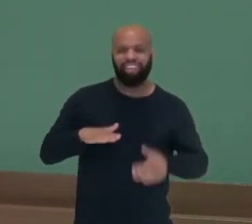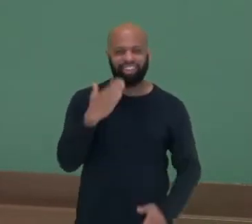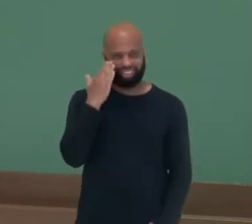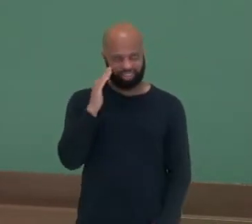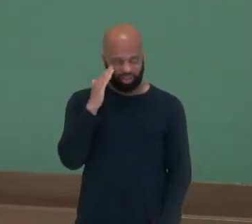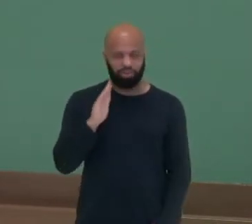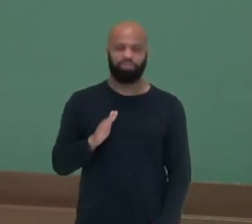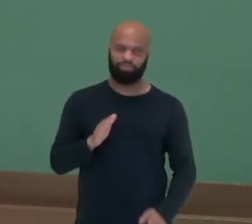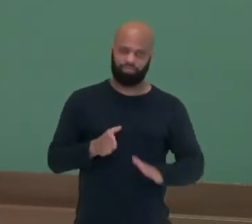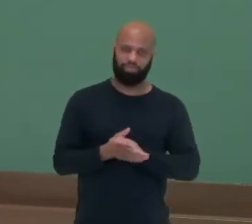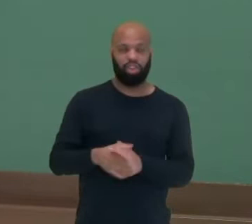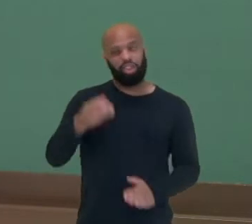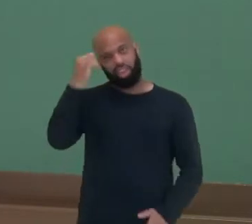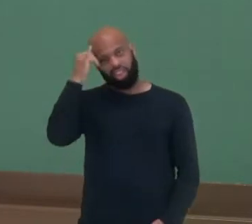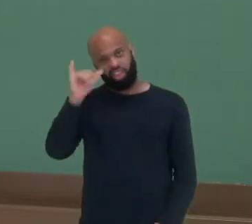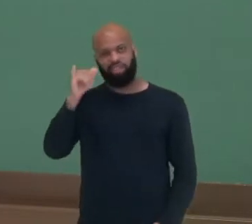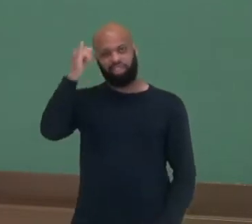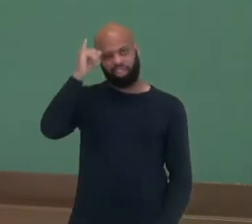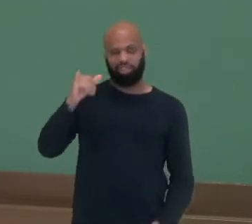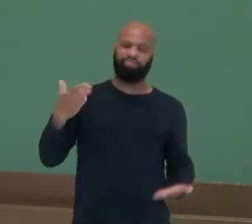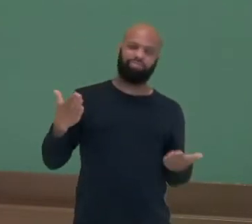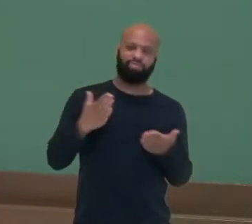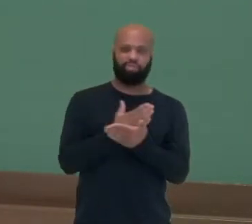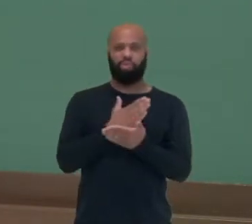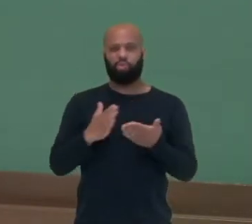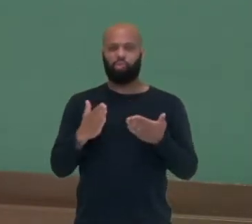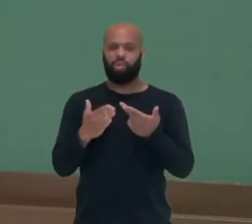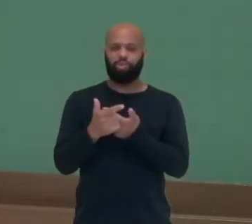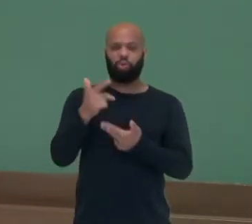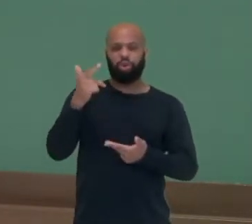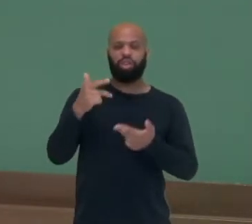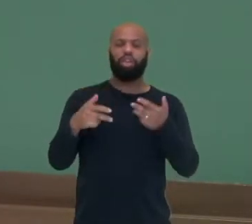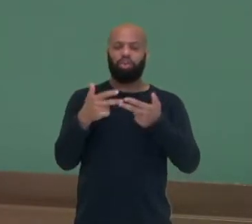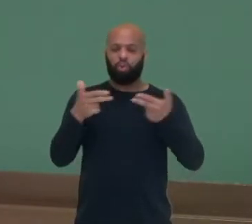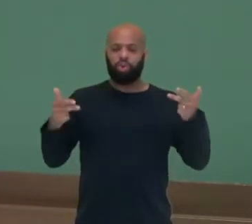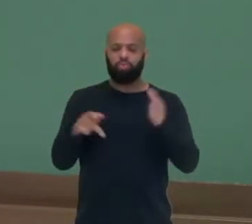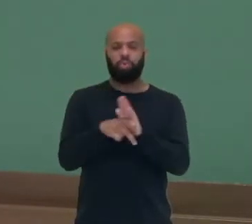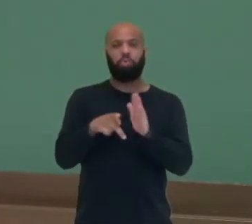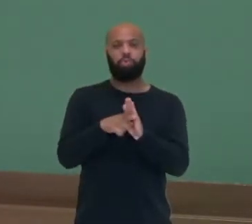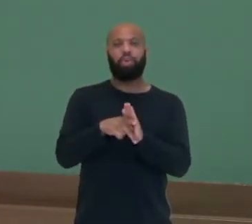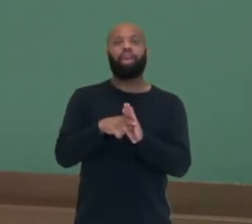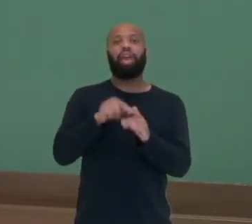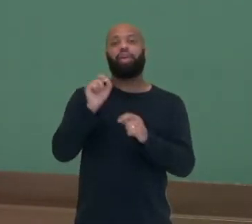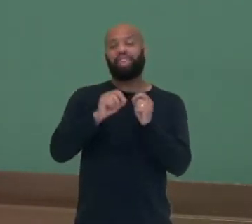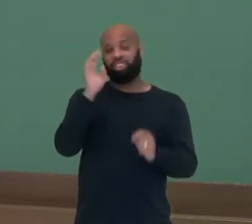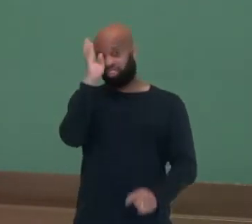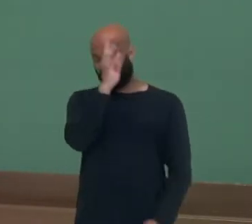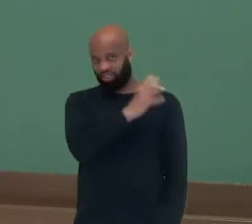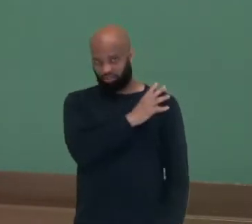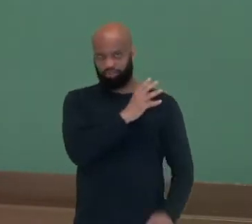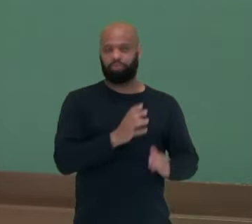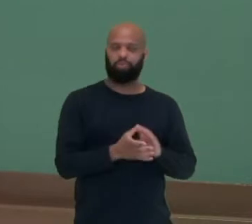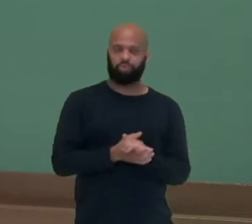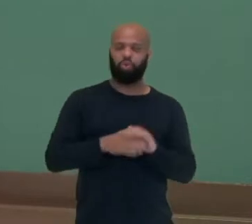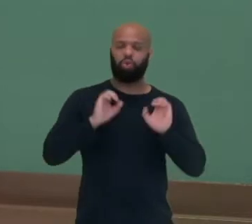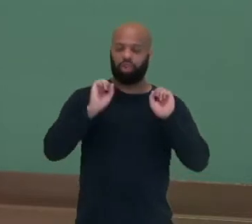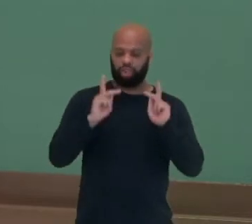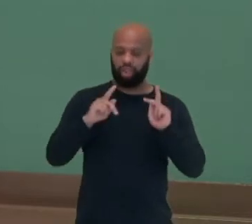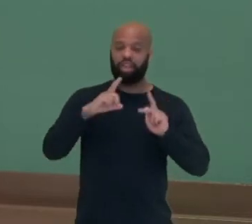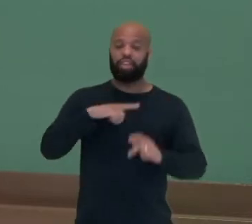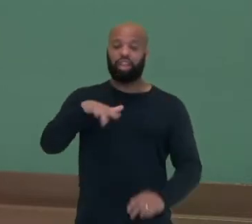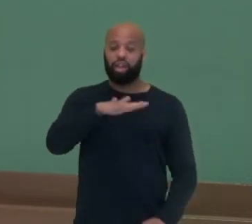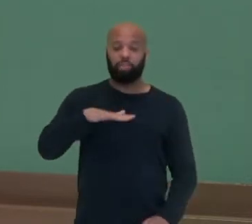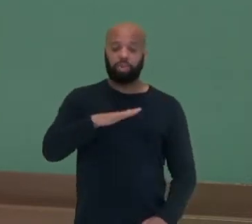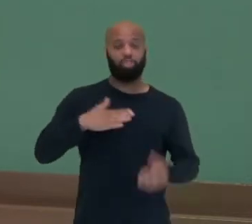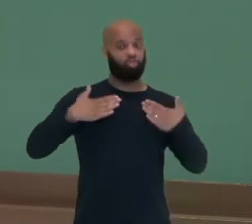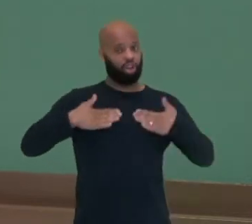está brincando com algum brinquedo que imita barulho. Então, local em silêncio, iluminado e uma postura